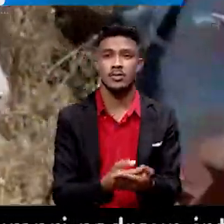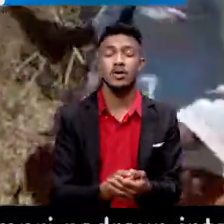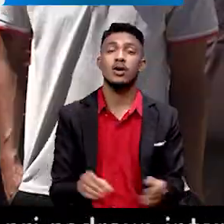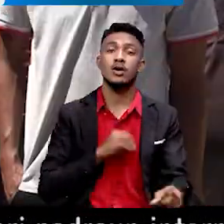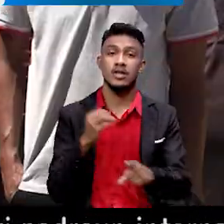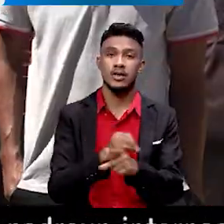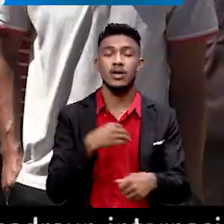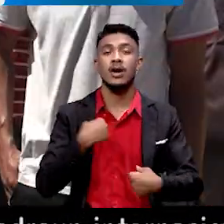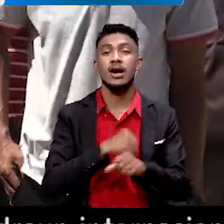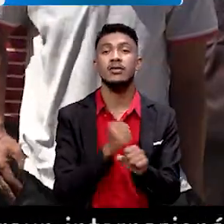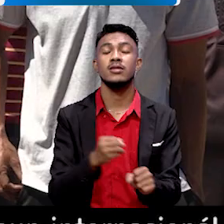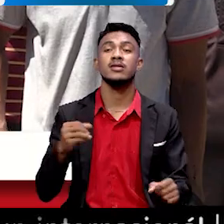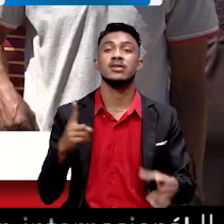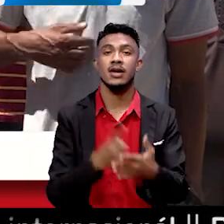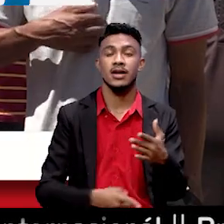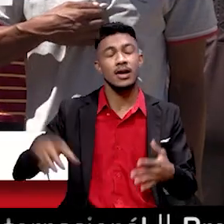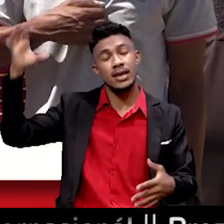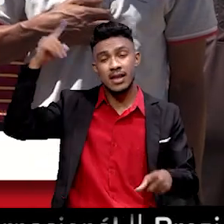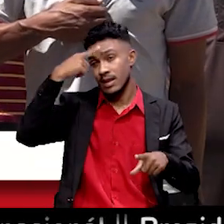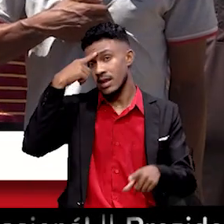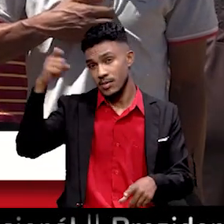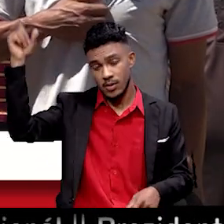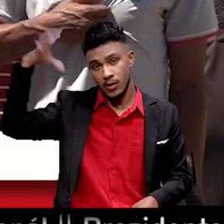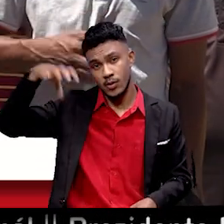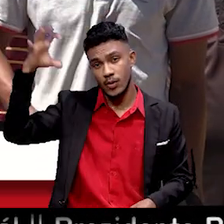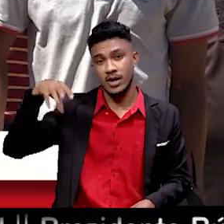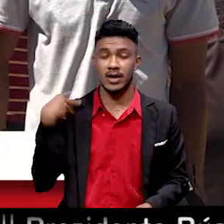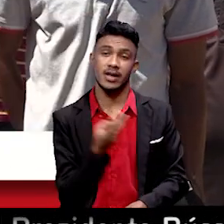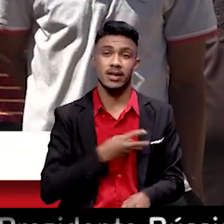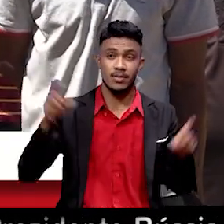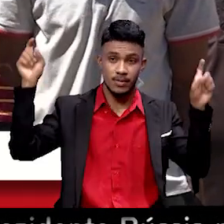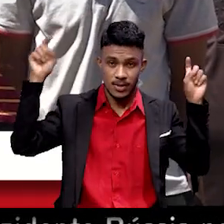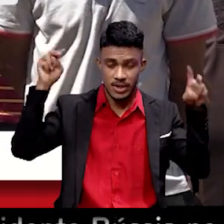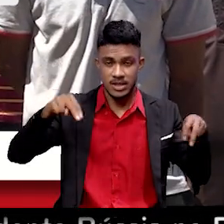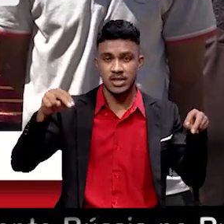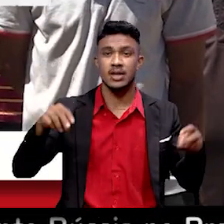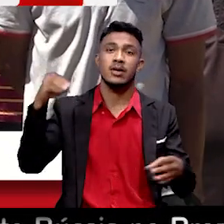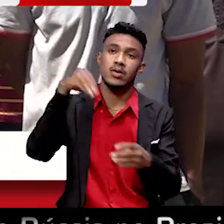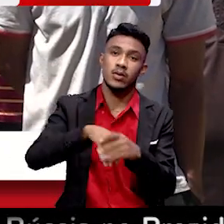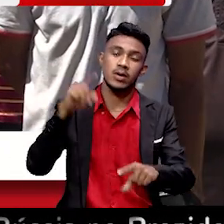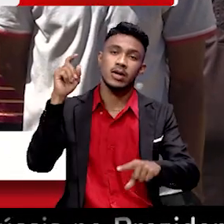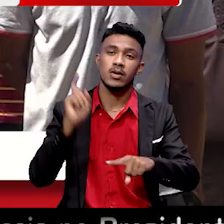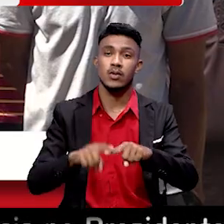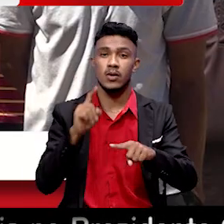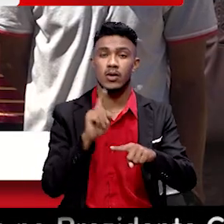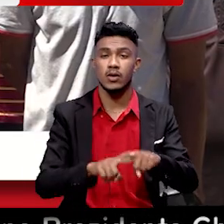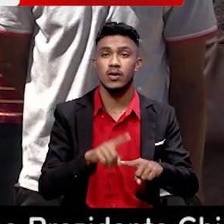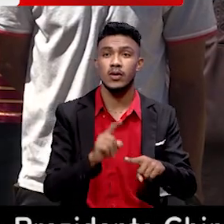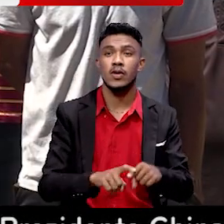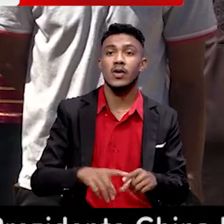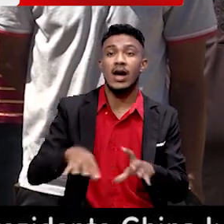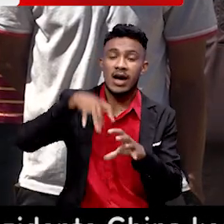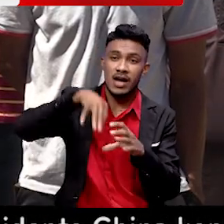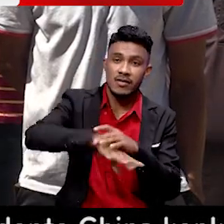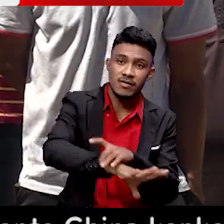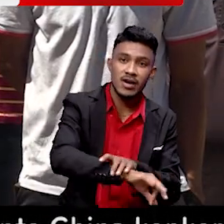Tambam uda monurai da dokona. E precisa de quando kuda koto, kuda farina, kuda batar, kuda repelo, kuda formungo no